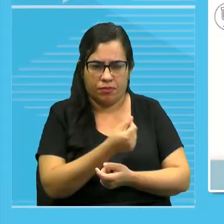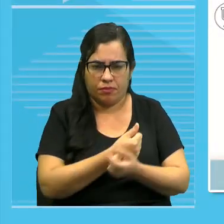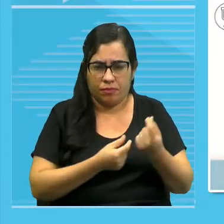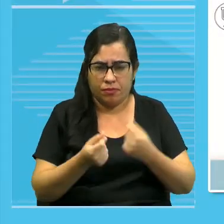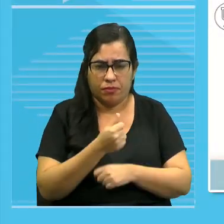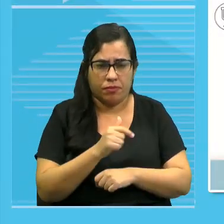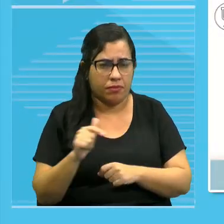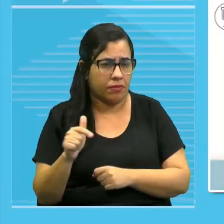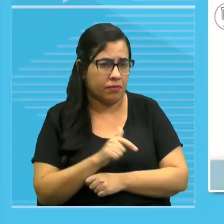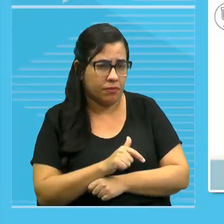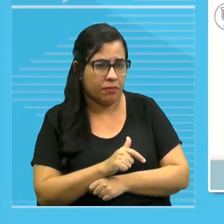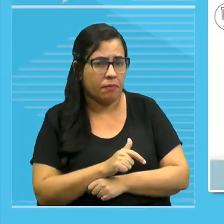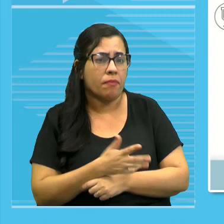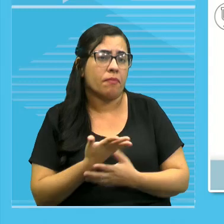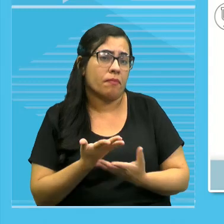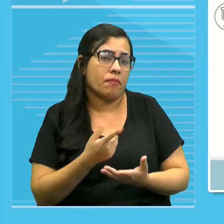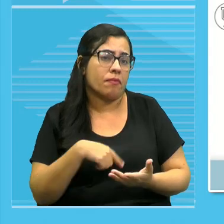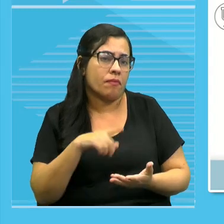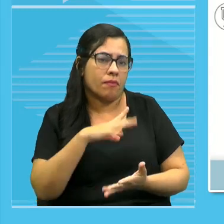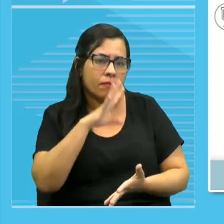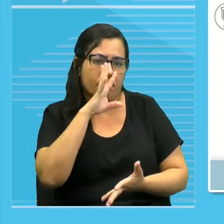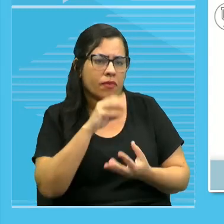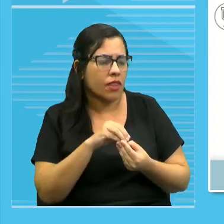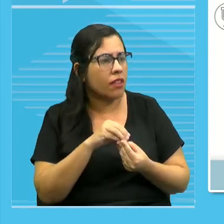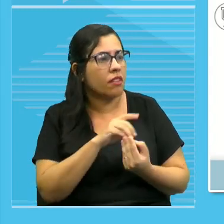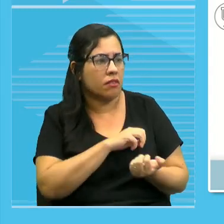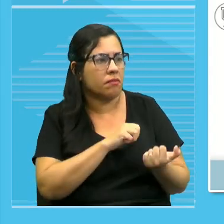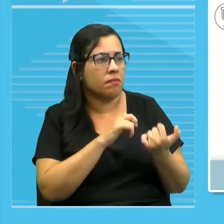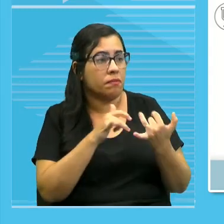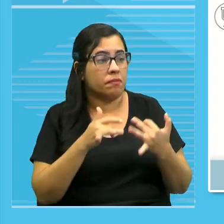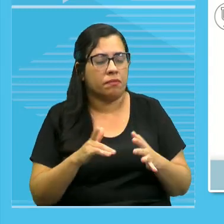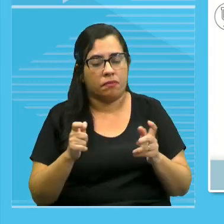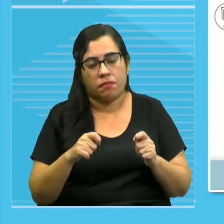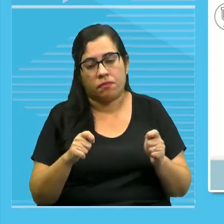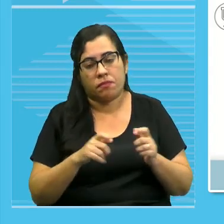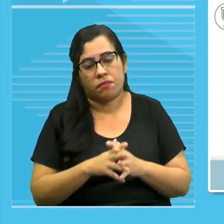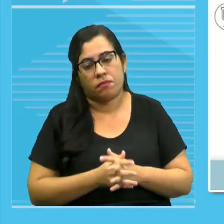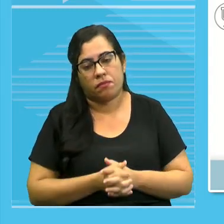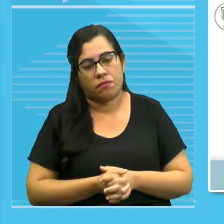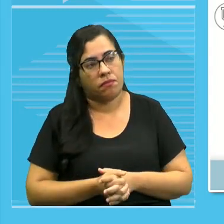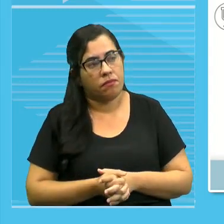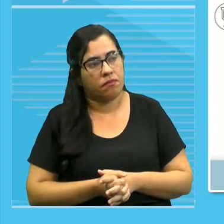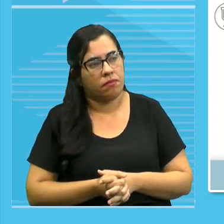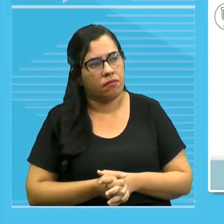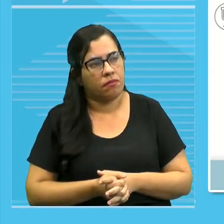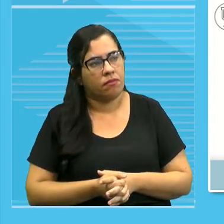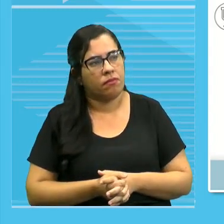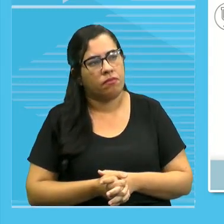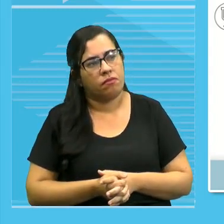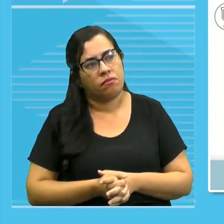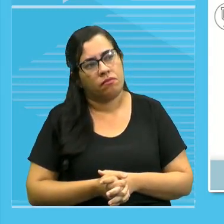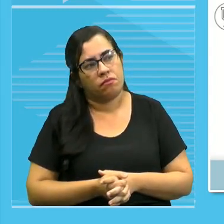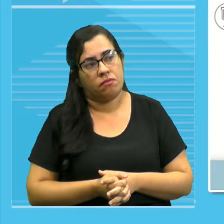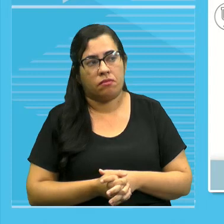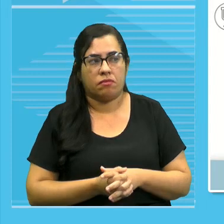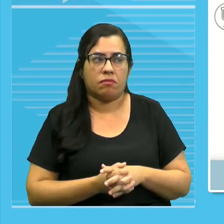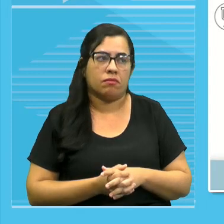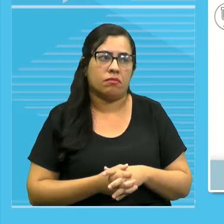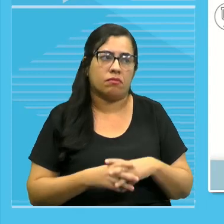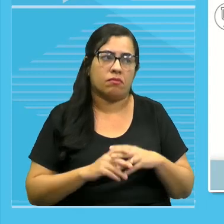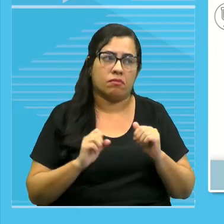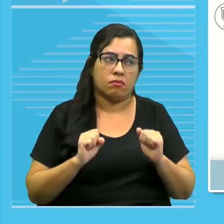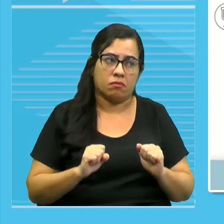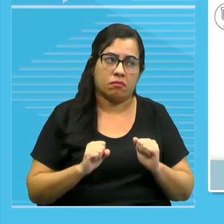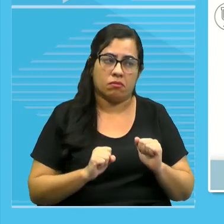né para concluir para arrematar ele até fala disso nos restaria processos de